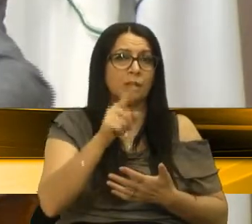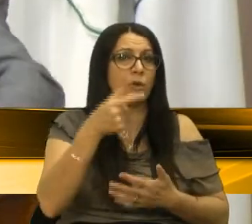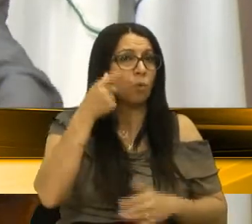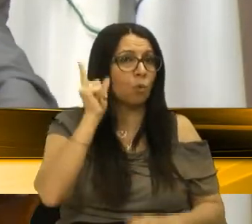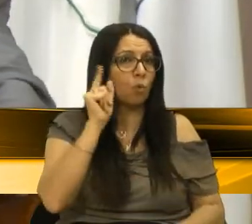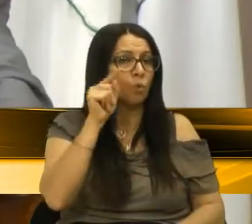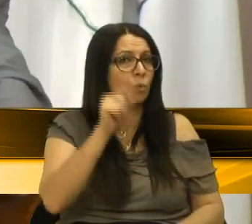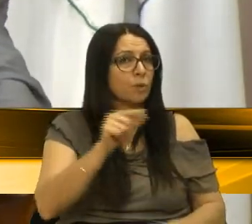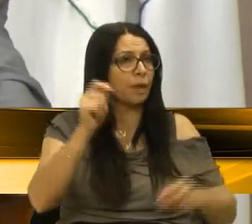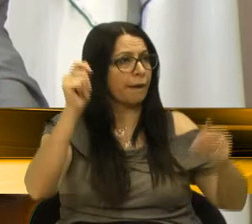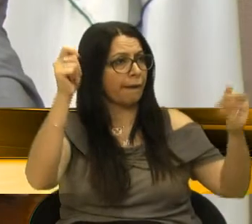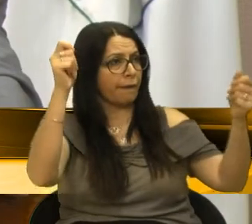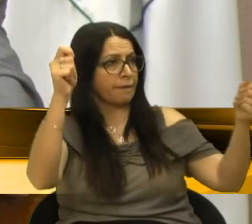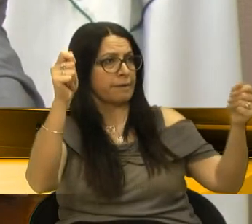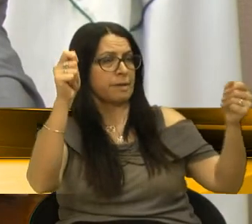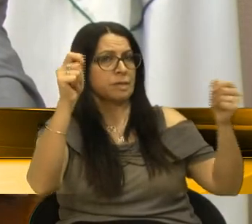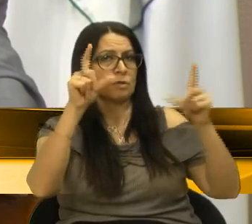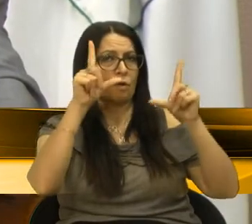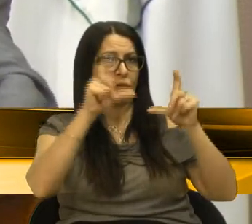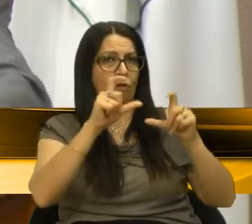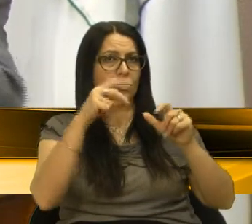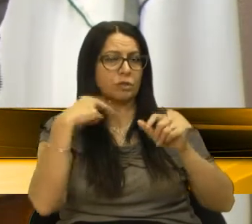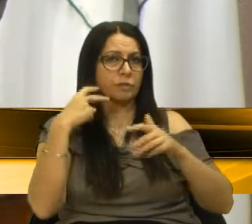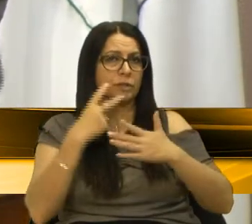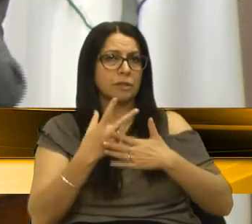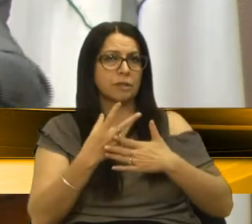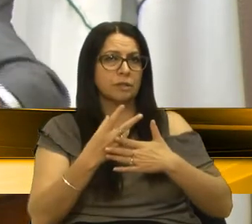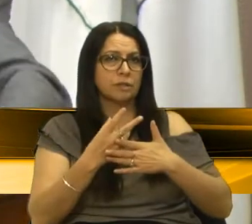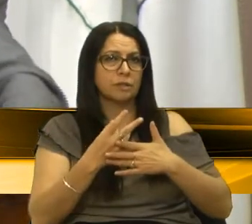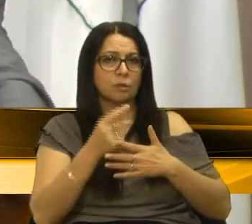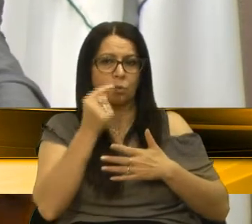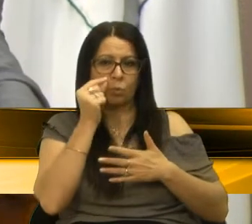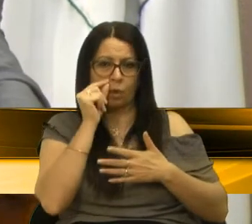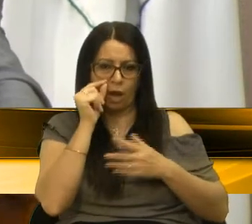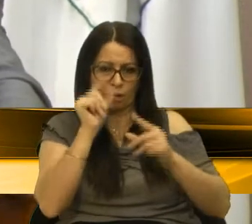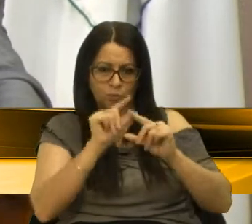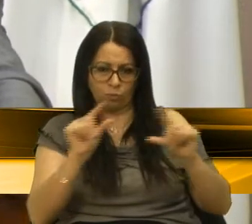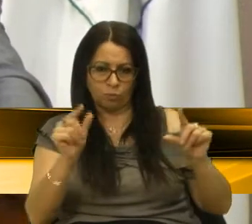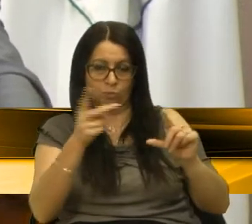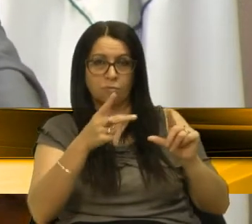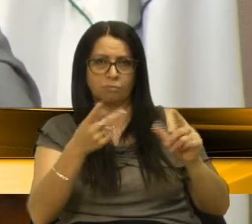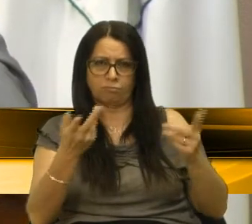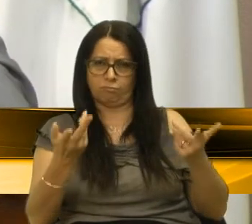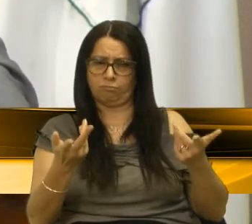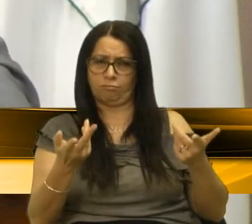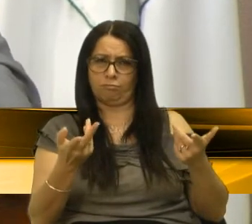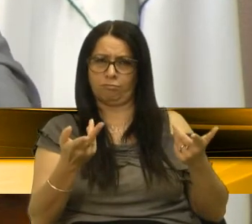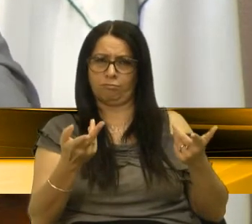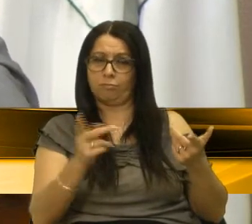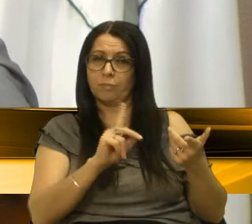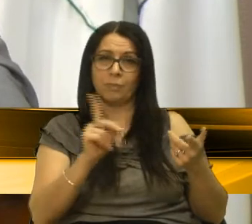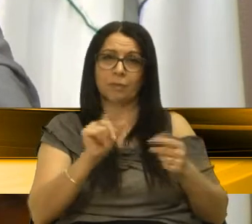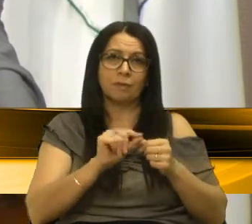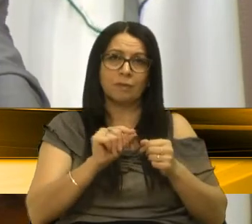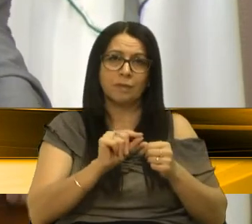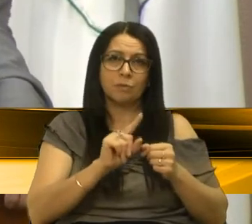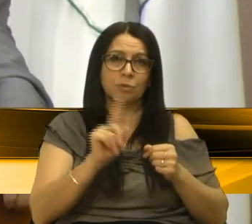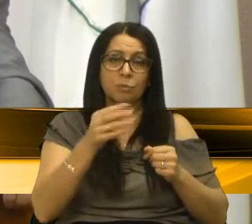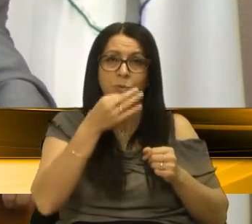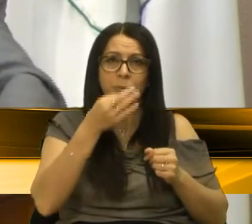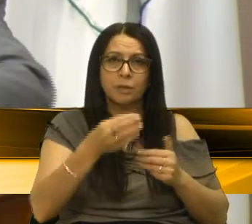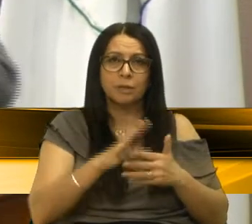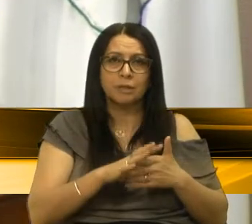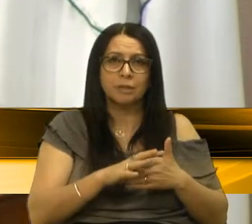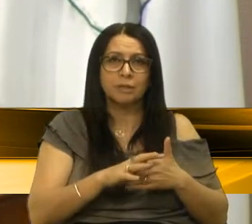com cartazes, com a foto dos vereadores e com um rato embaixo. Ora, se nós não tomar nenhuma posição, nós